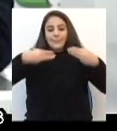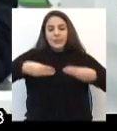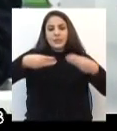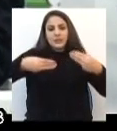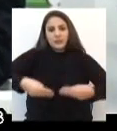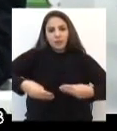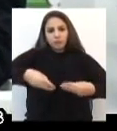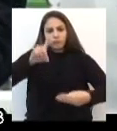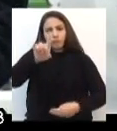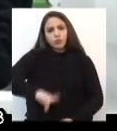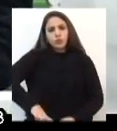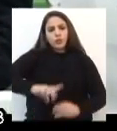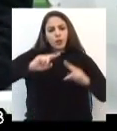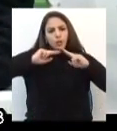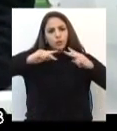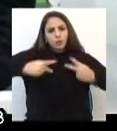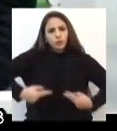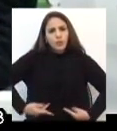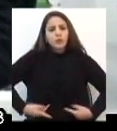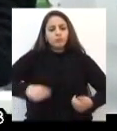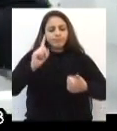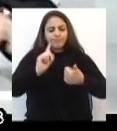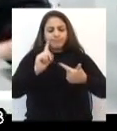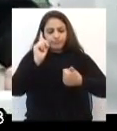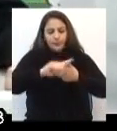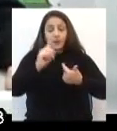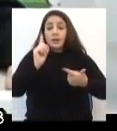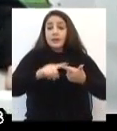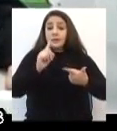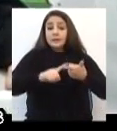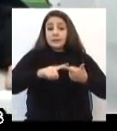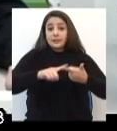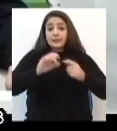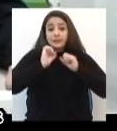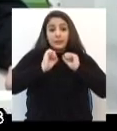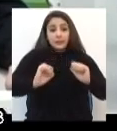Direitos Humanos, a Secretaria Especial de Mulheres, o Ministério da Cultura,